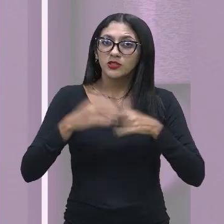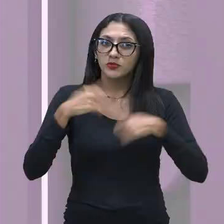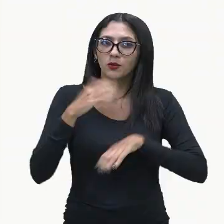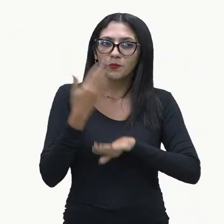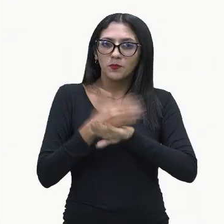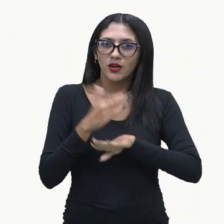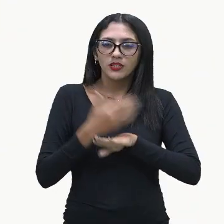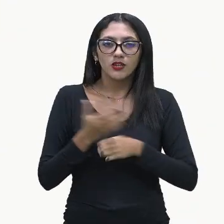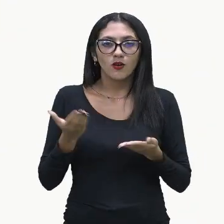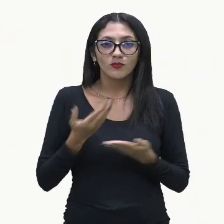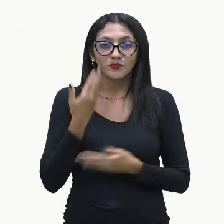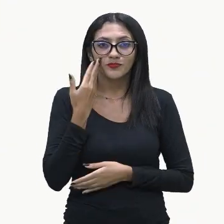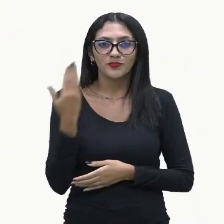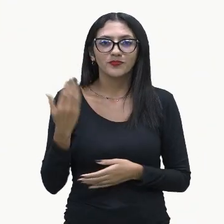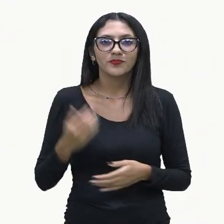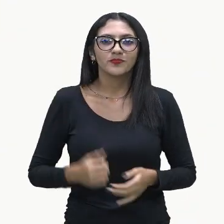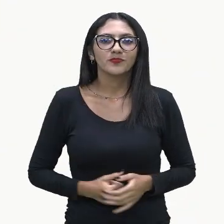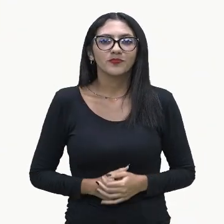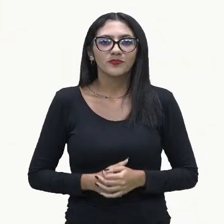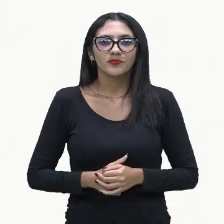vamos praticar.